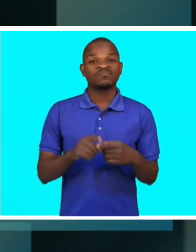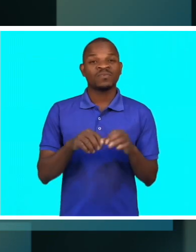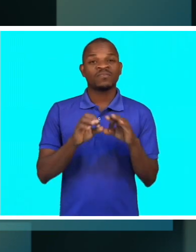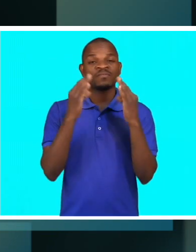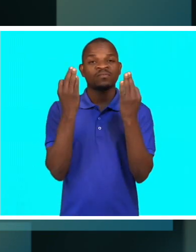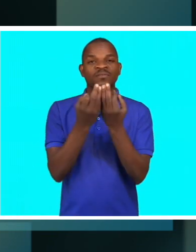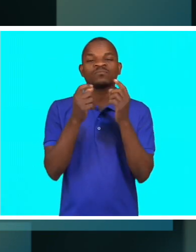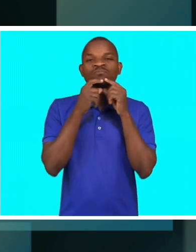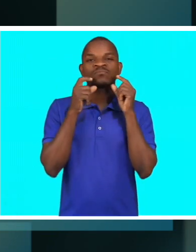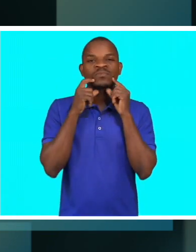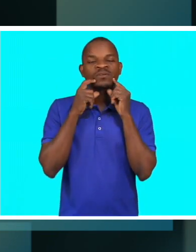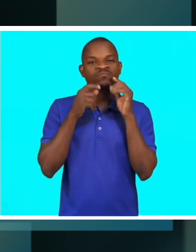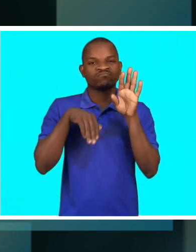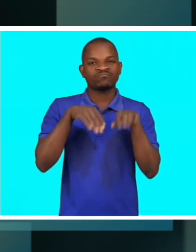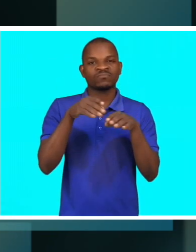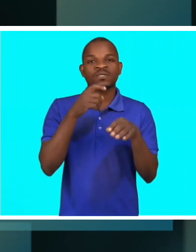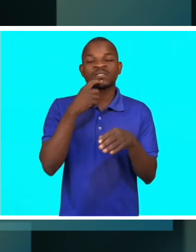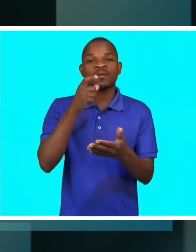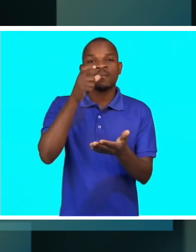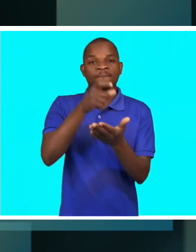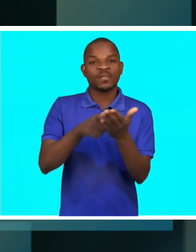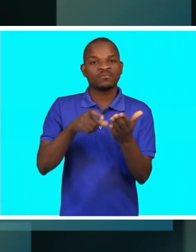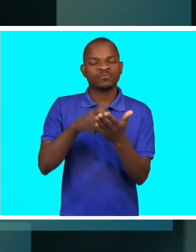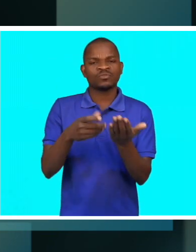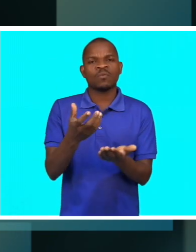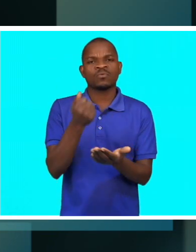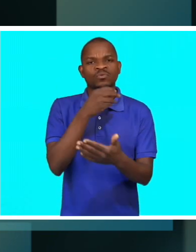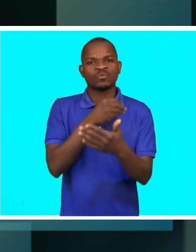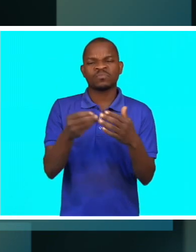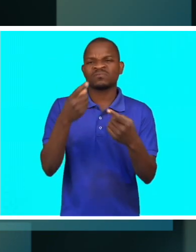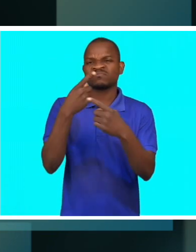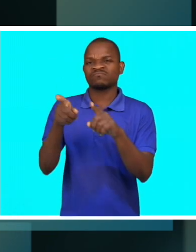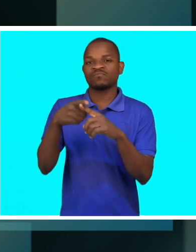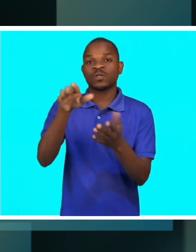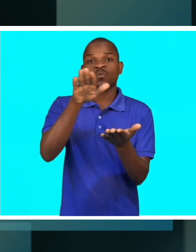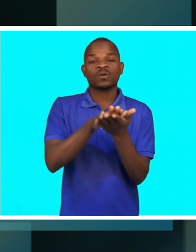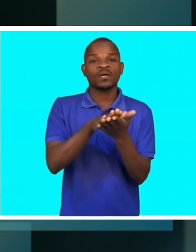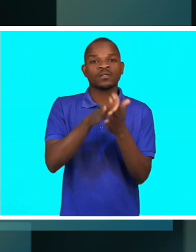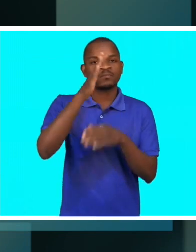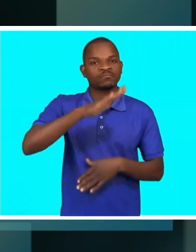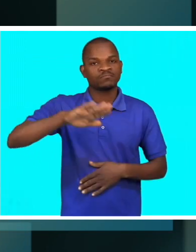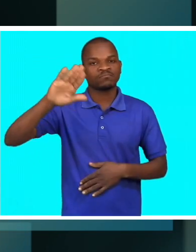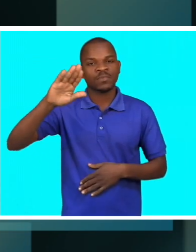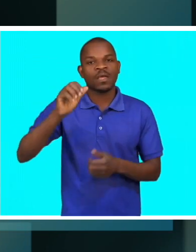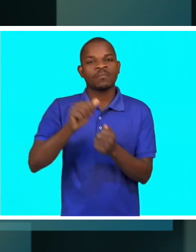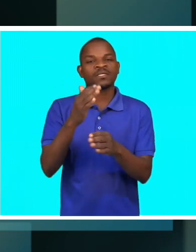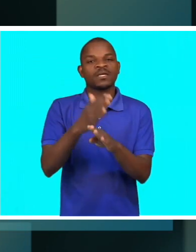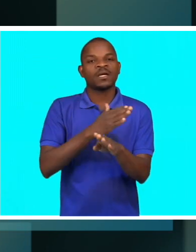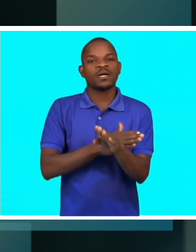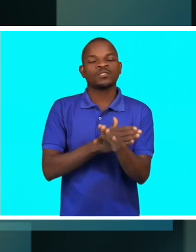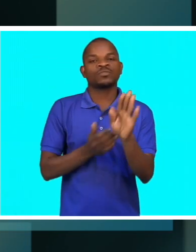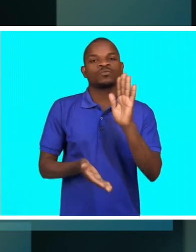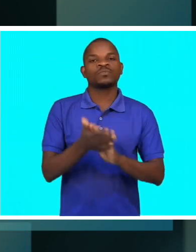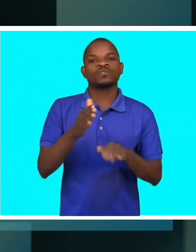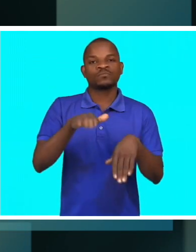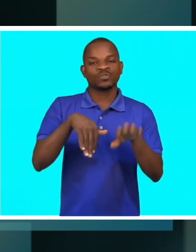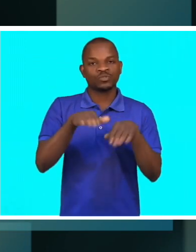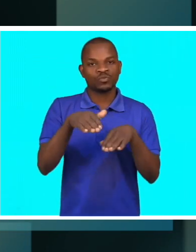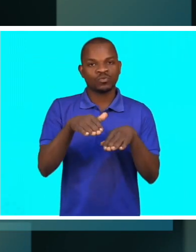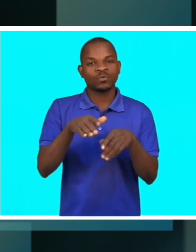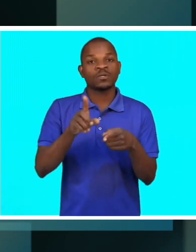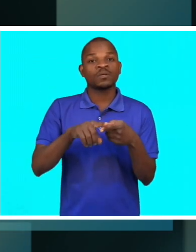Segundo a Federação Moçambicana do Futebol, os ingressos desta operação podem ser adquiridos em todo o país até ao dia anterior ao